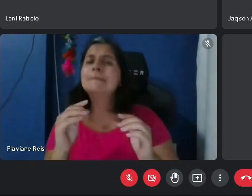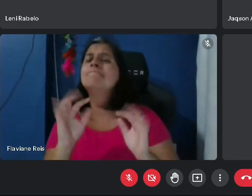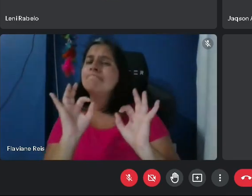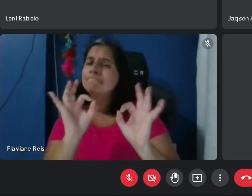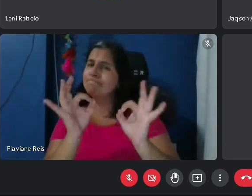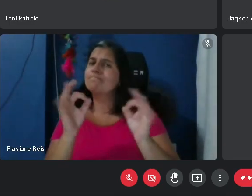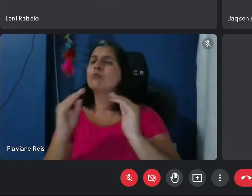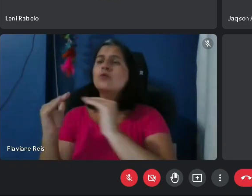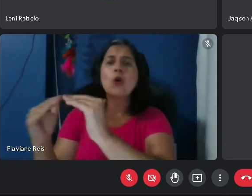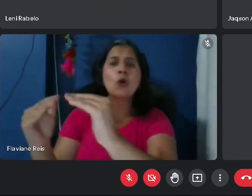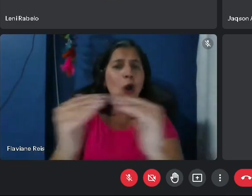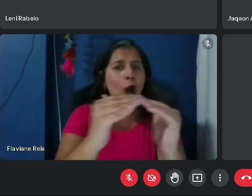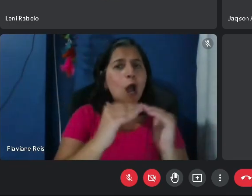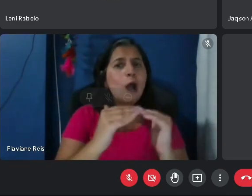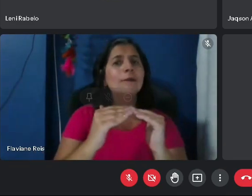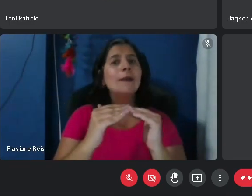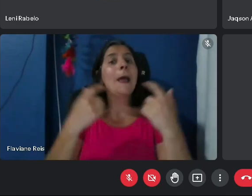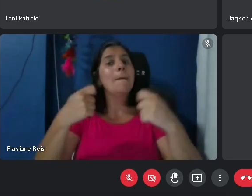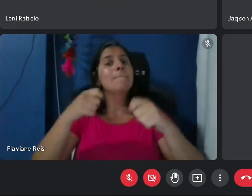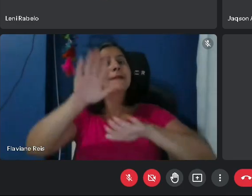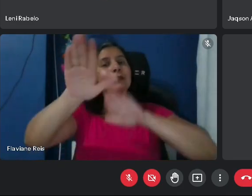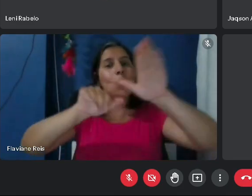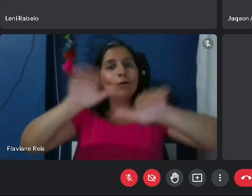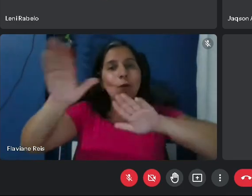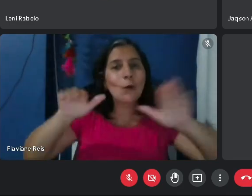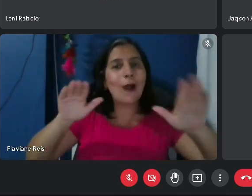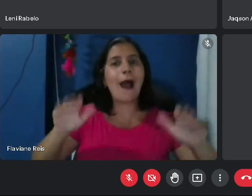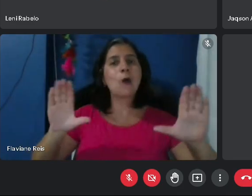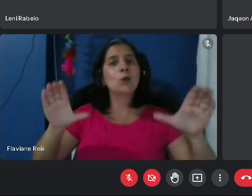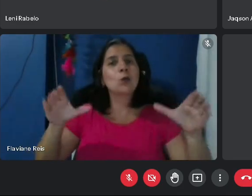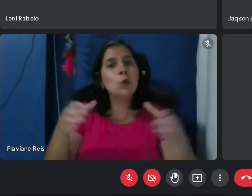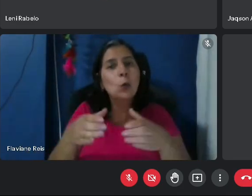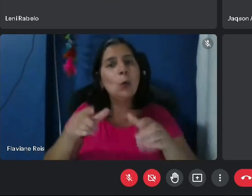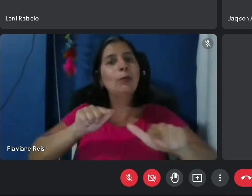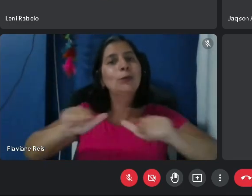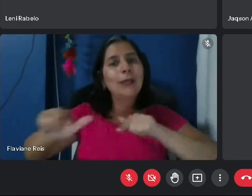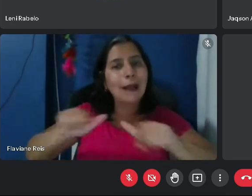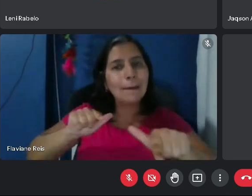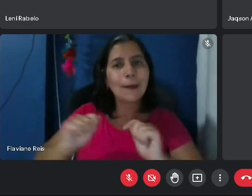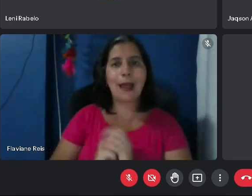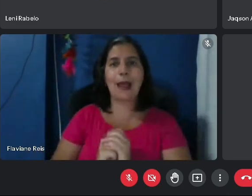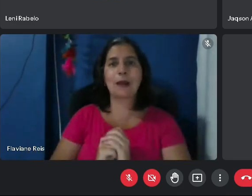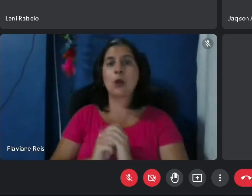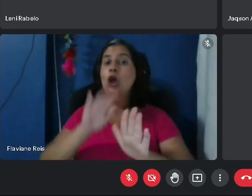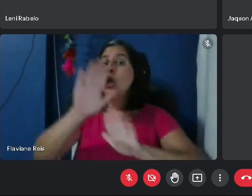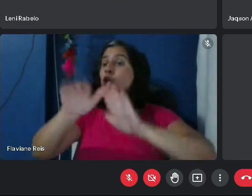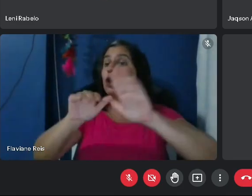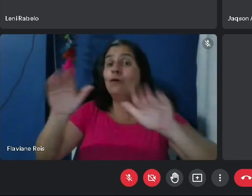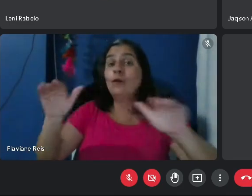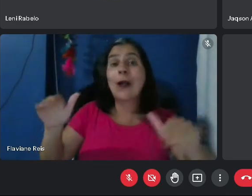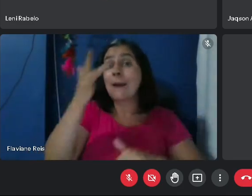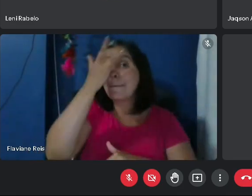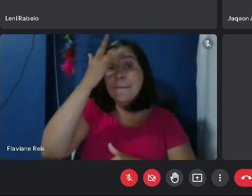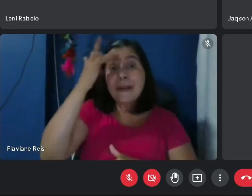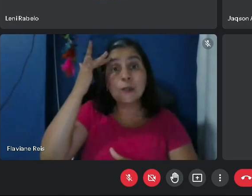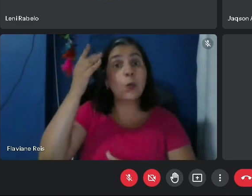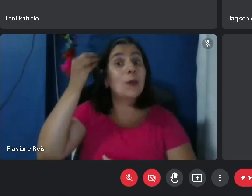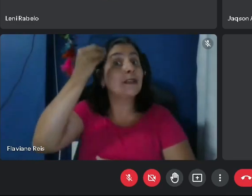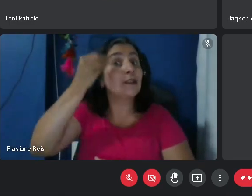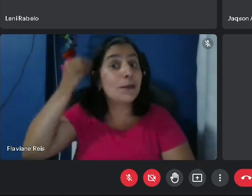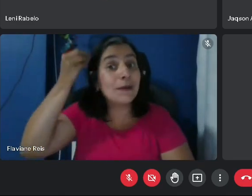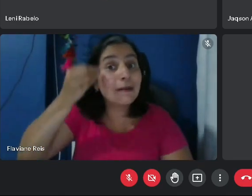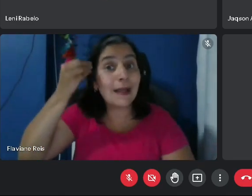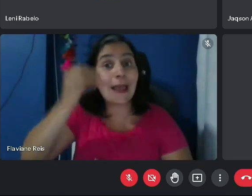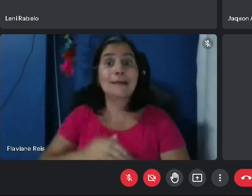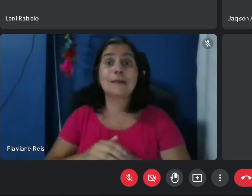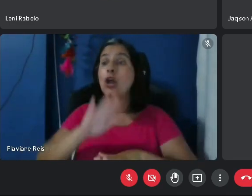Então, havendo esses problemas, todos ajustados, é capaz da gente organizar um trabalho, a gente